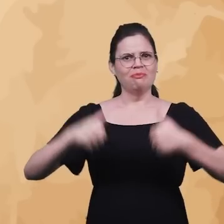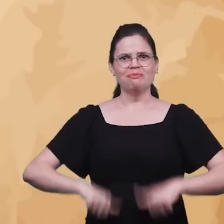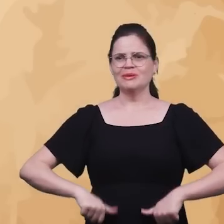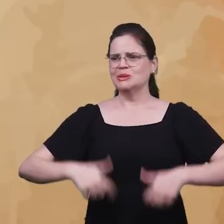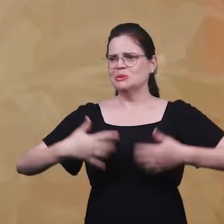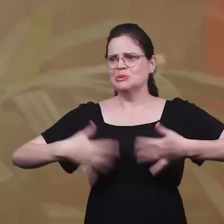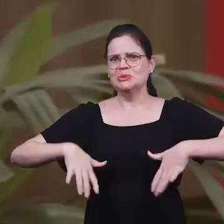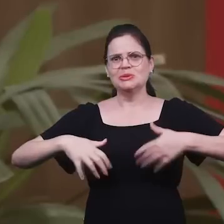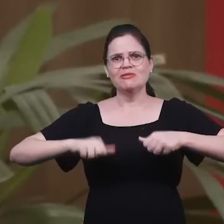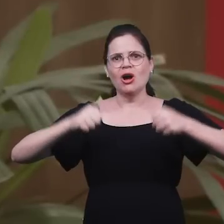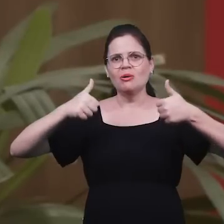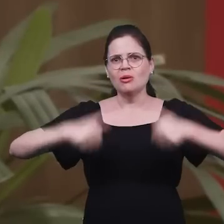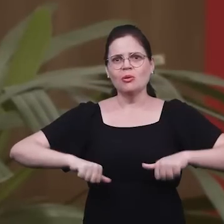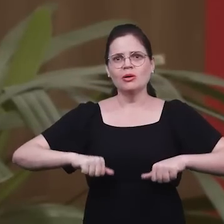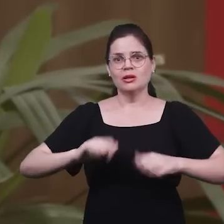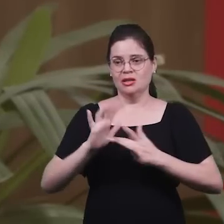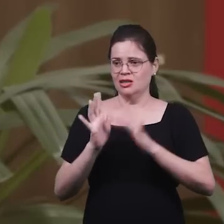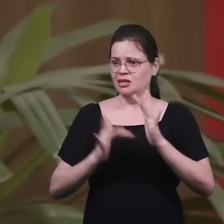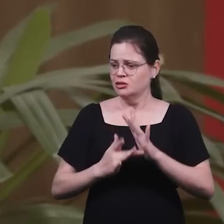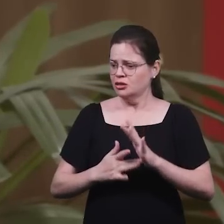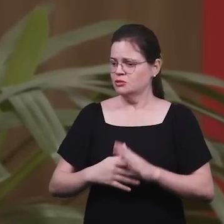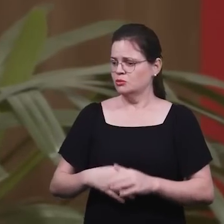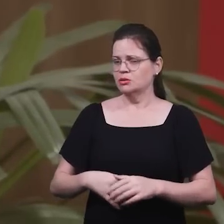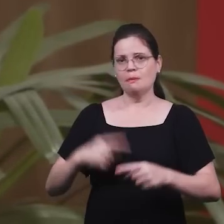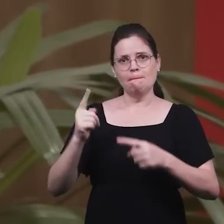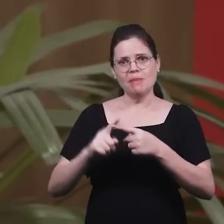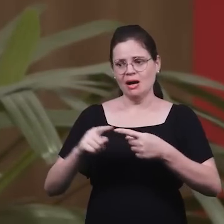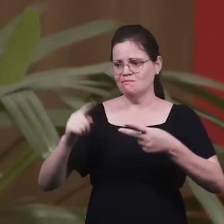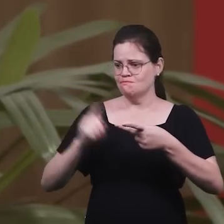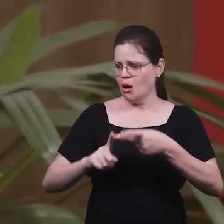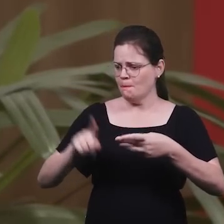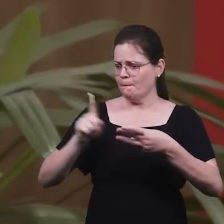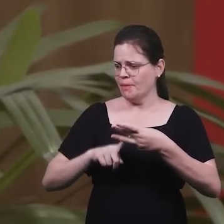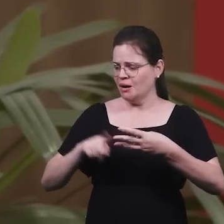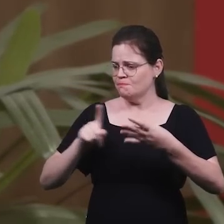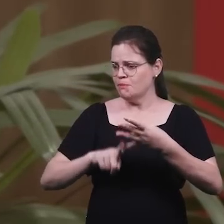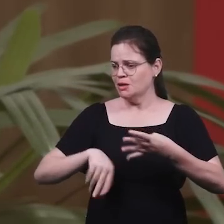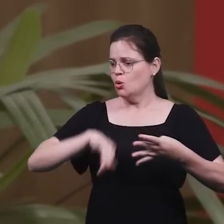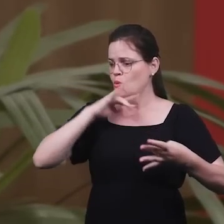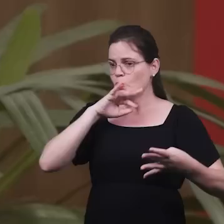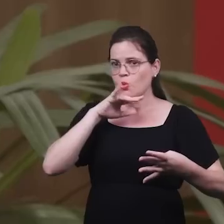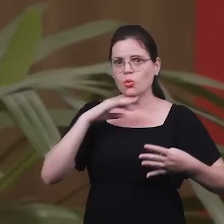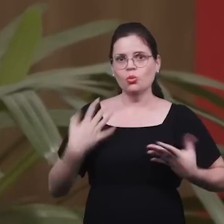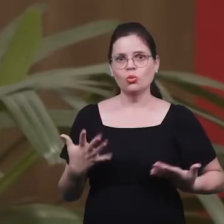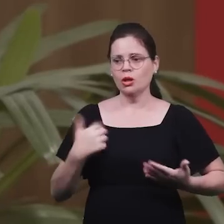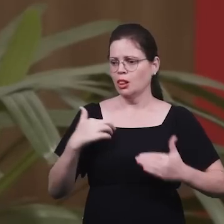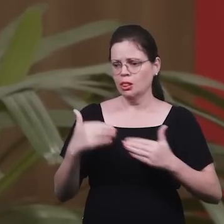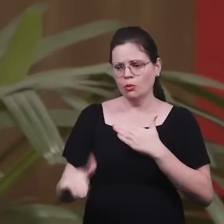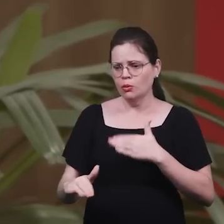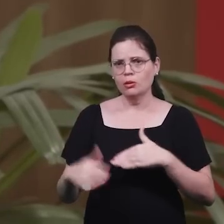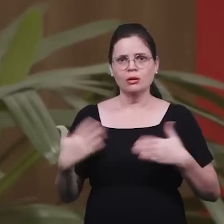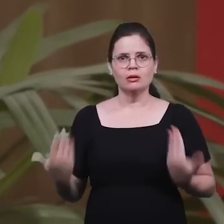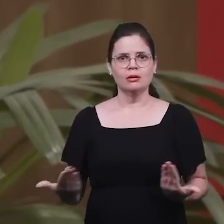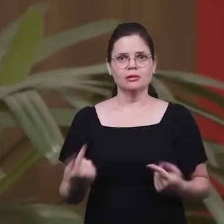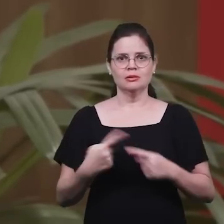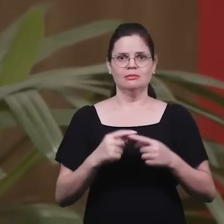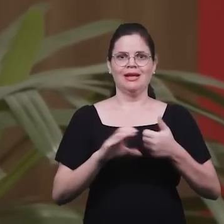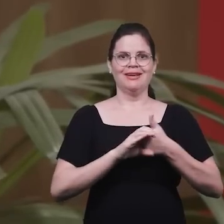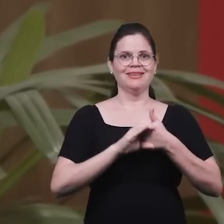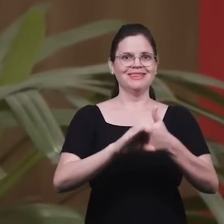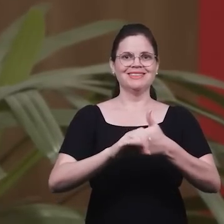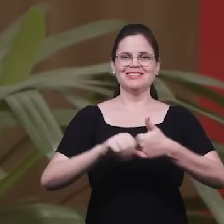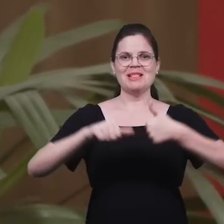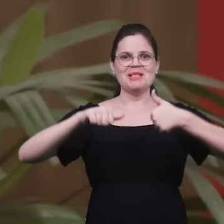terrível. O Senhor Jesus, ele se queixa de diversos pontos que aquele cristianismo estava. E falamos,